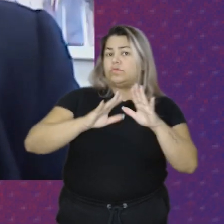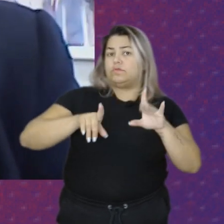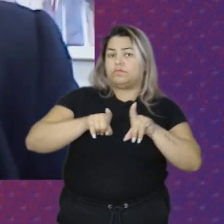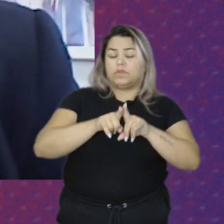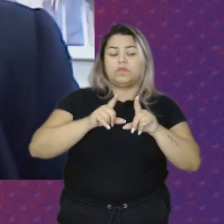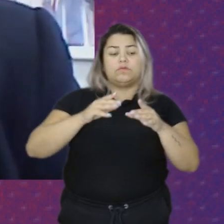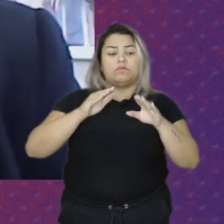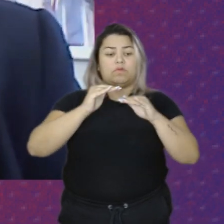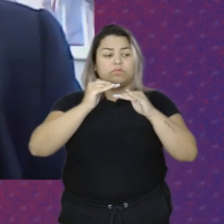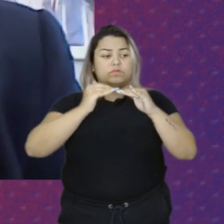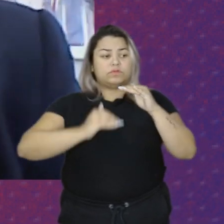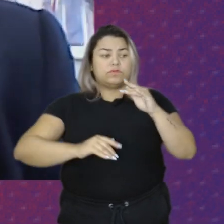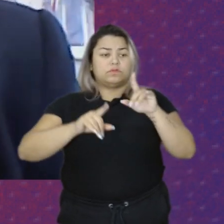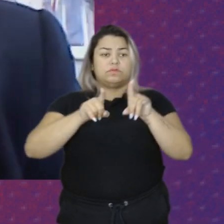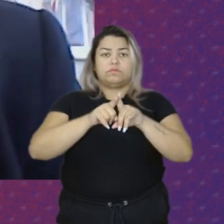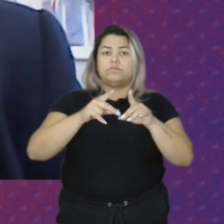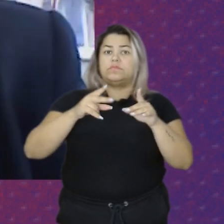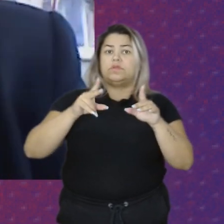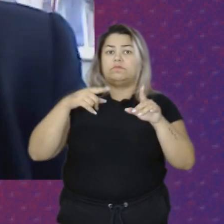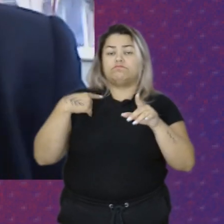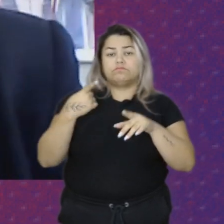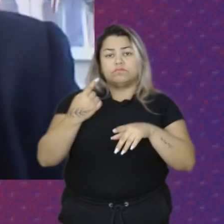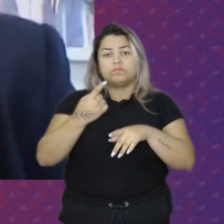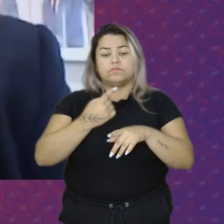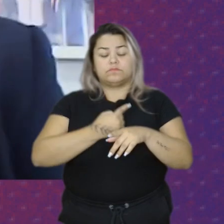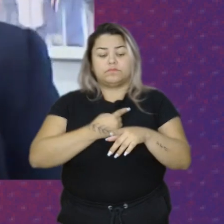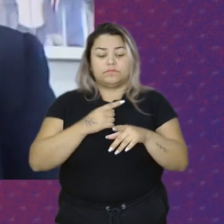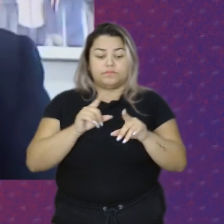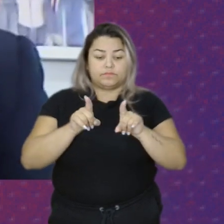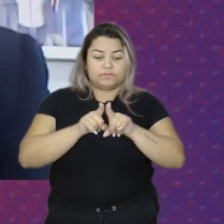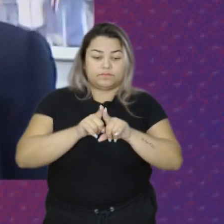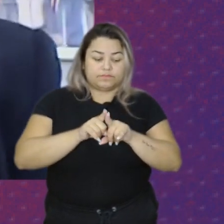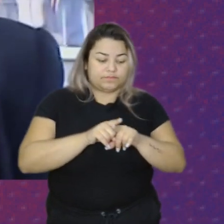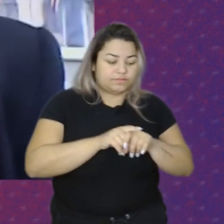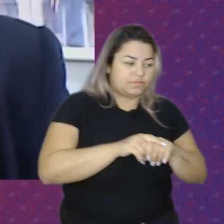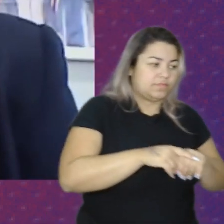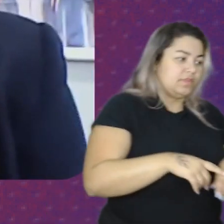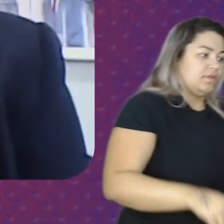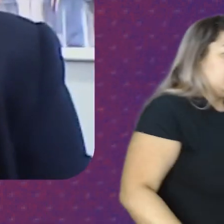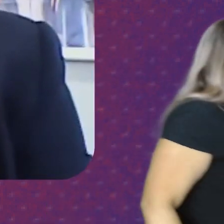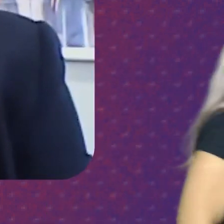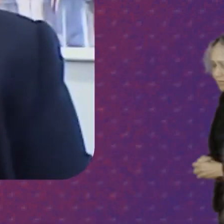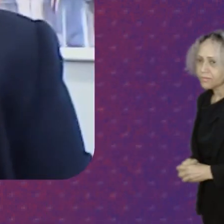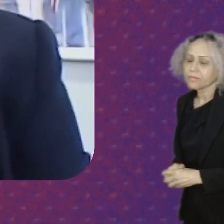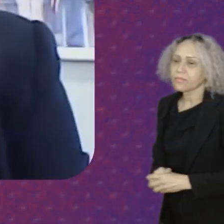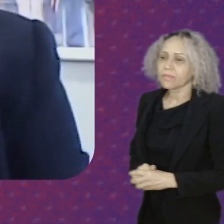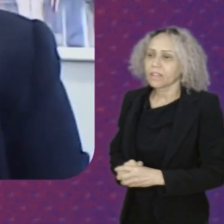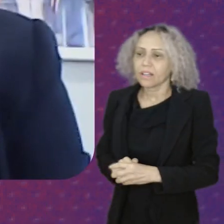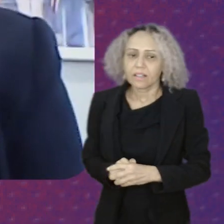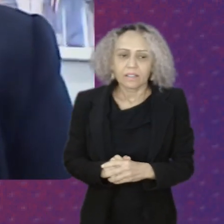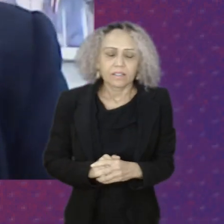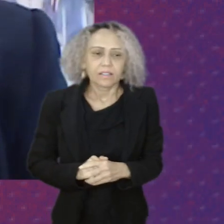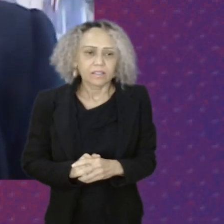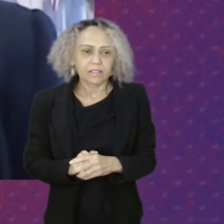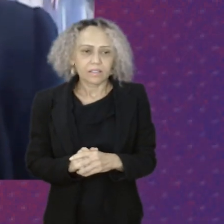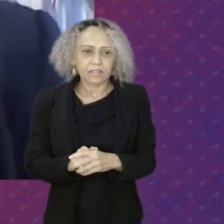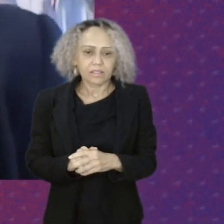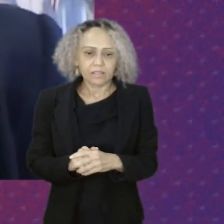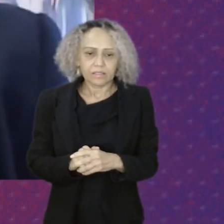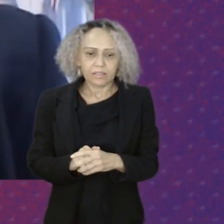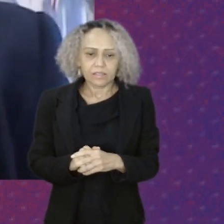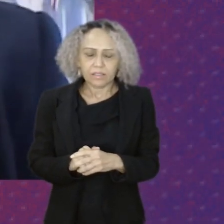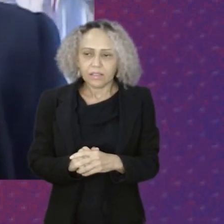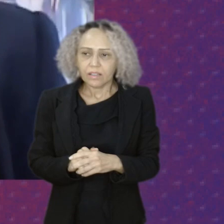de desigualdade e fome que tem em nosso país. Então, a gente não está aqui que tem que ser na lei ou na marra,